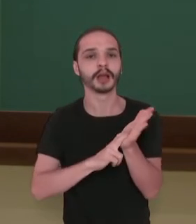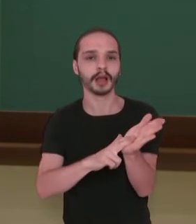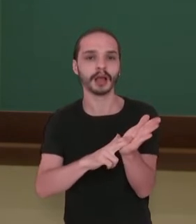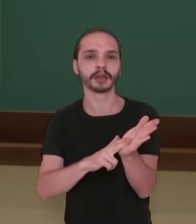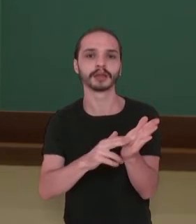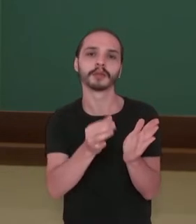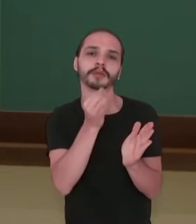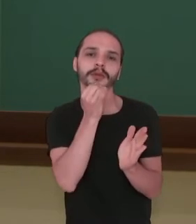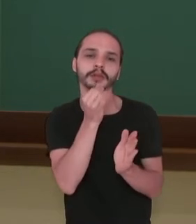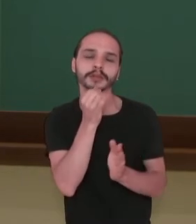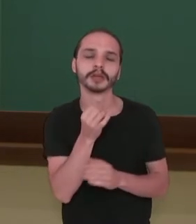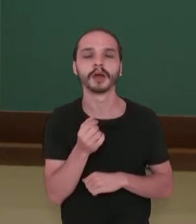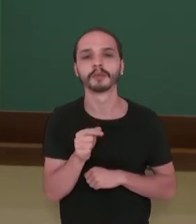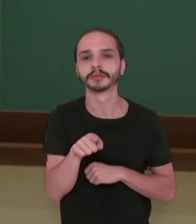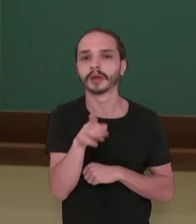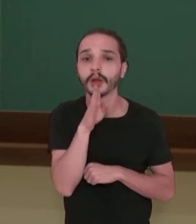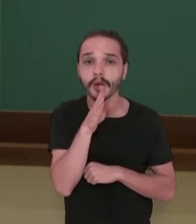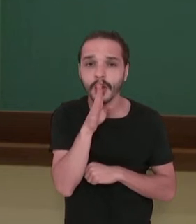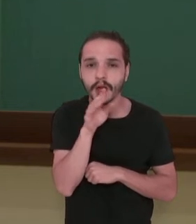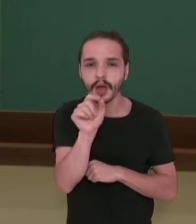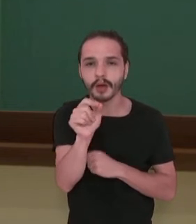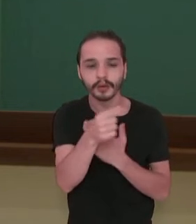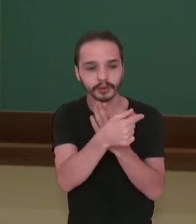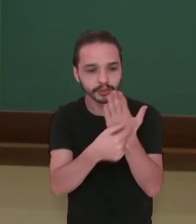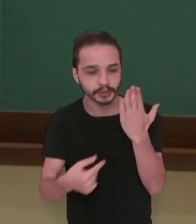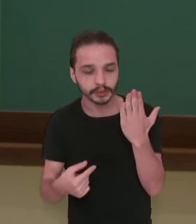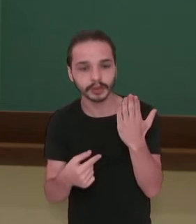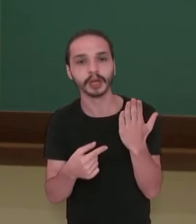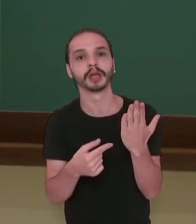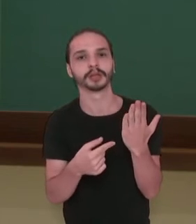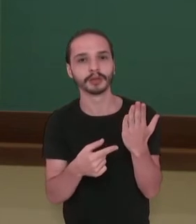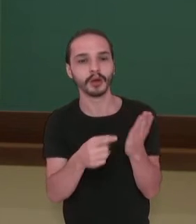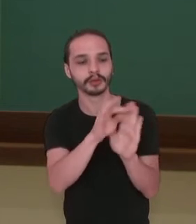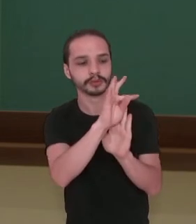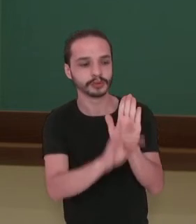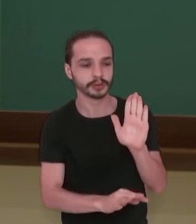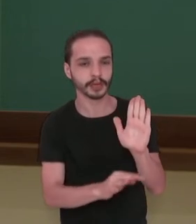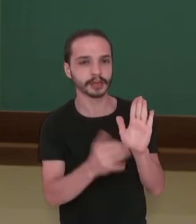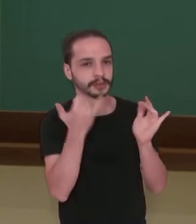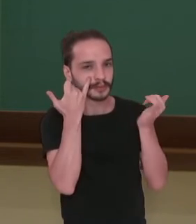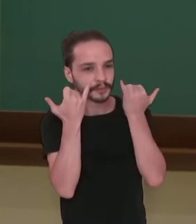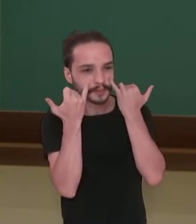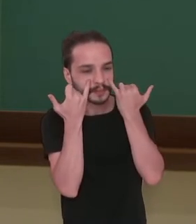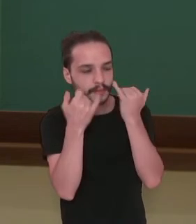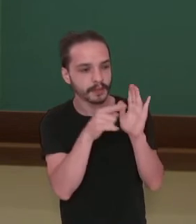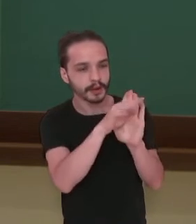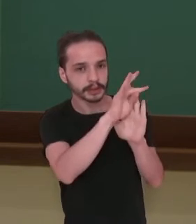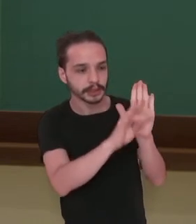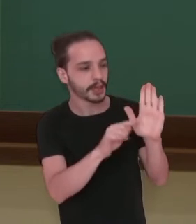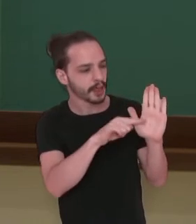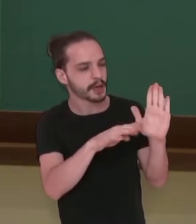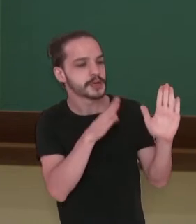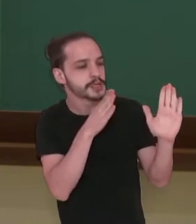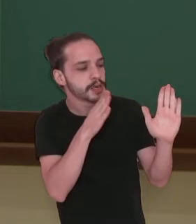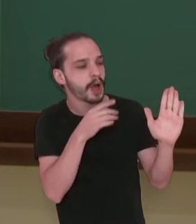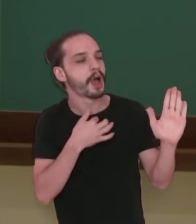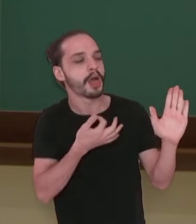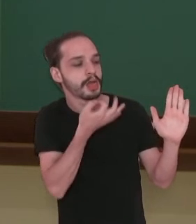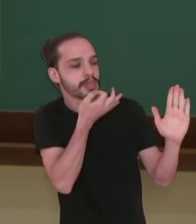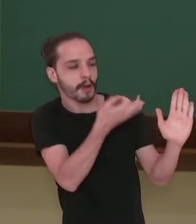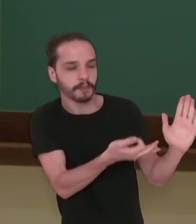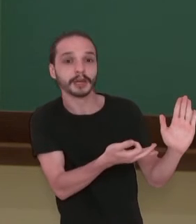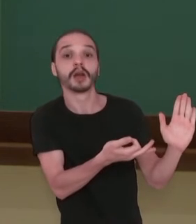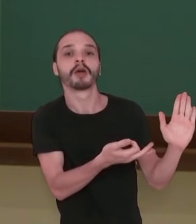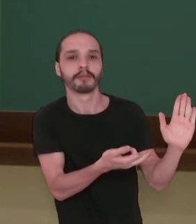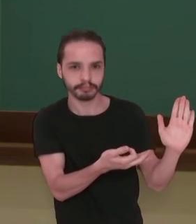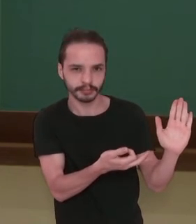você conhece quem escreveu o texto informativo que você pretende emitir a sua opinião, né? Para